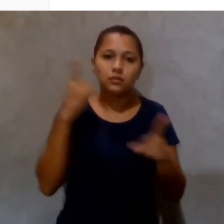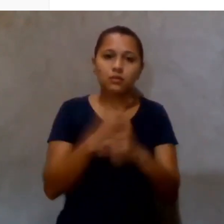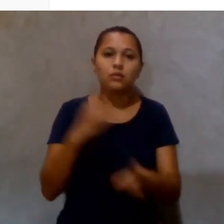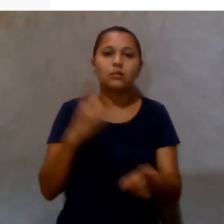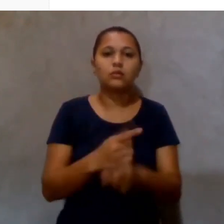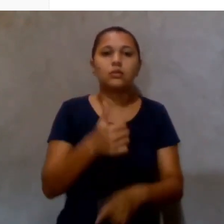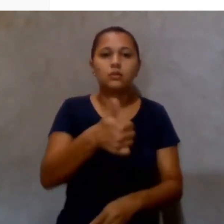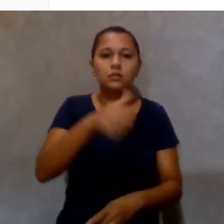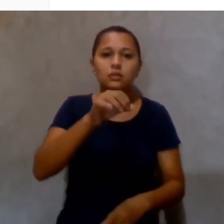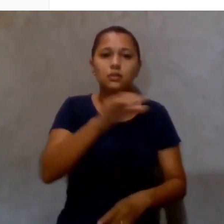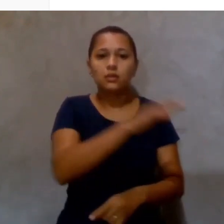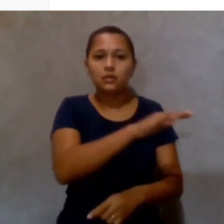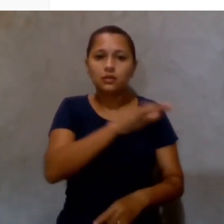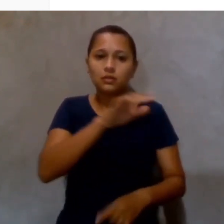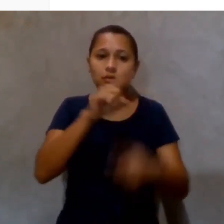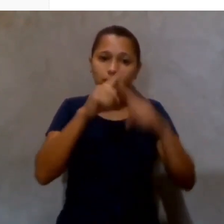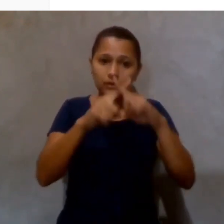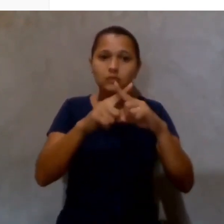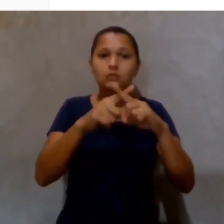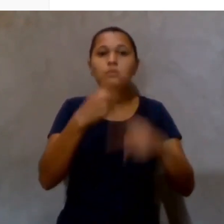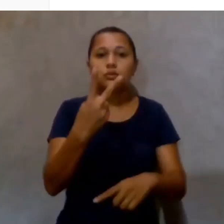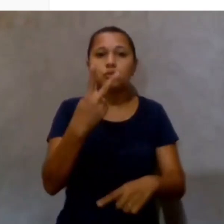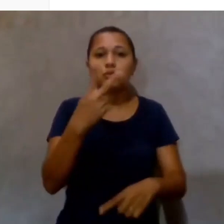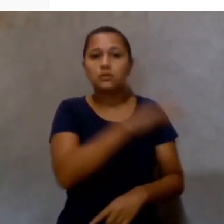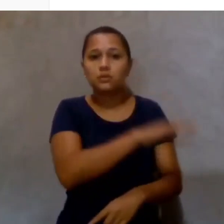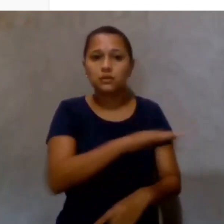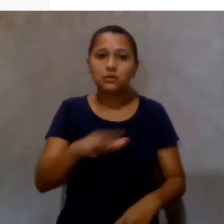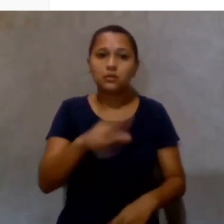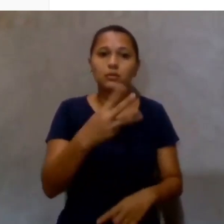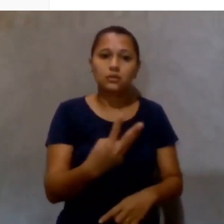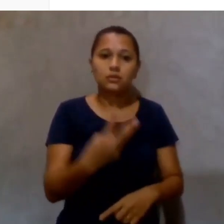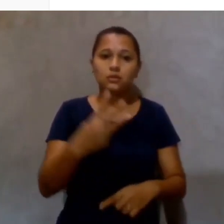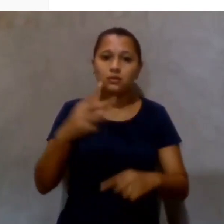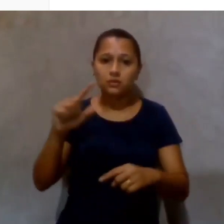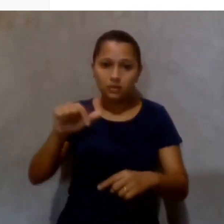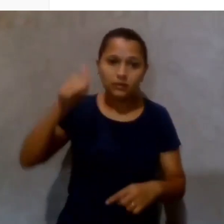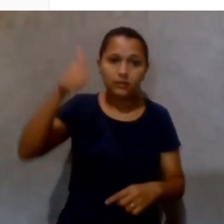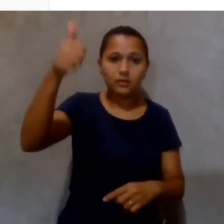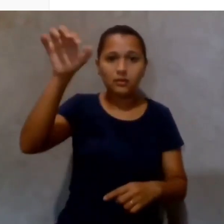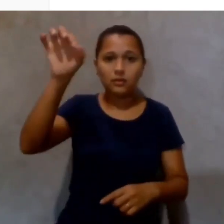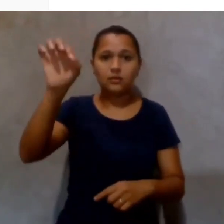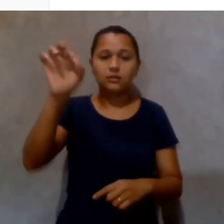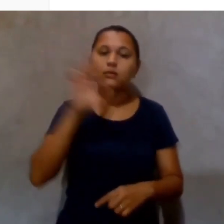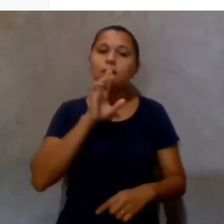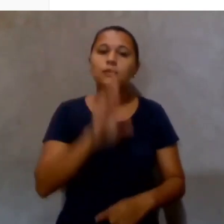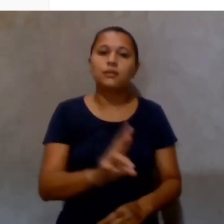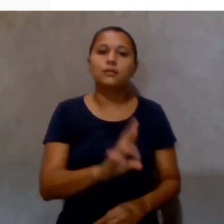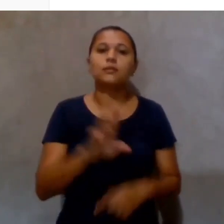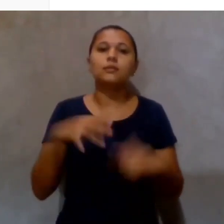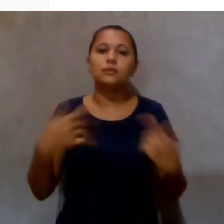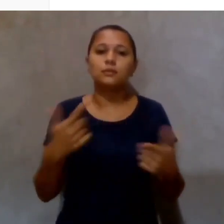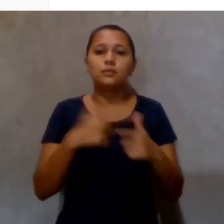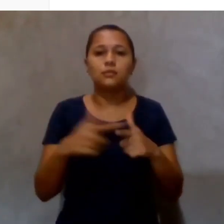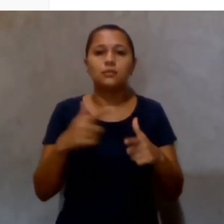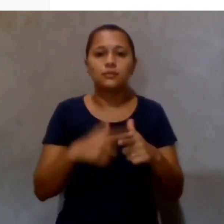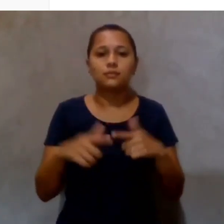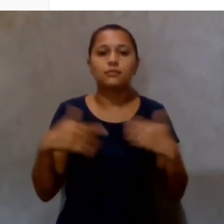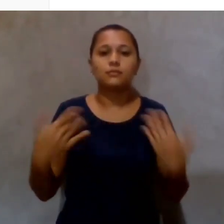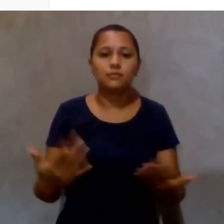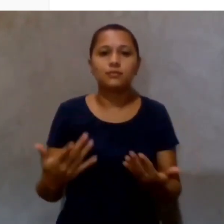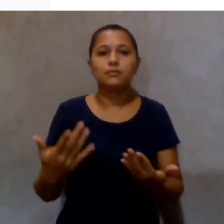2 dividido por 3 elevado a 10. Então, esse valor é a resposta para o nosso problema, ou seja, é